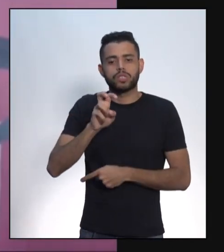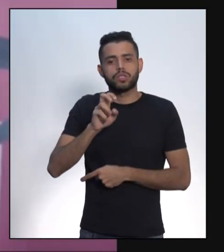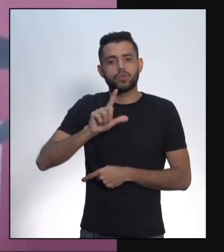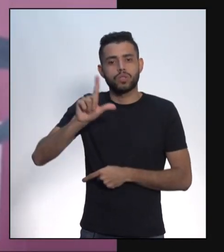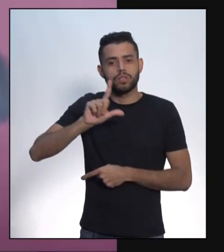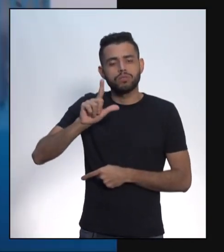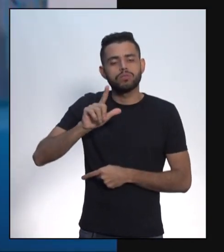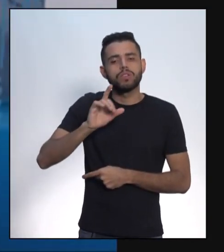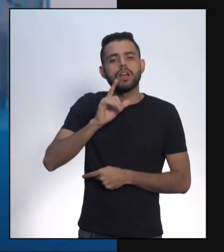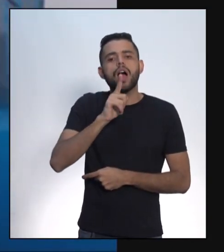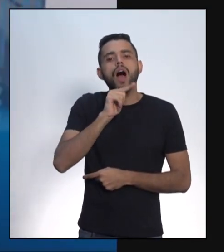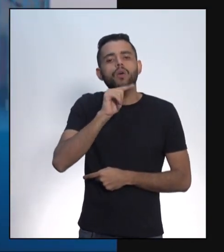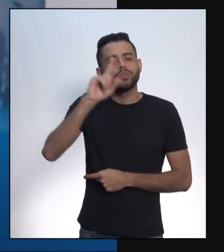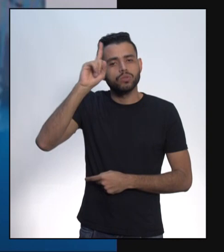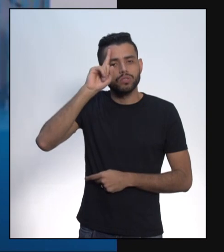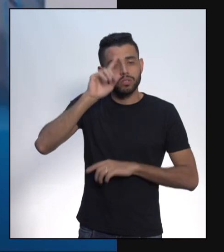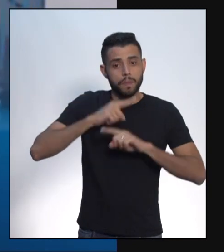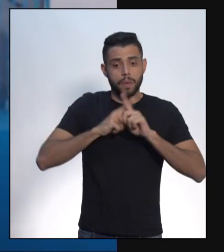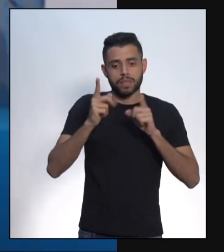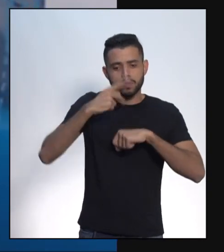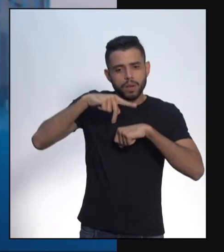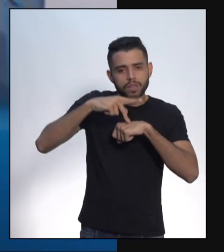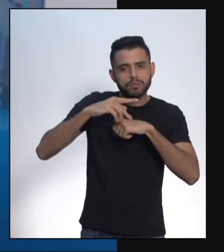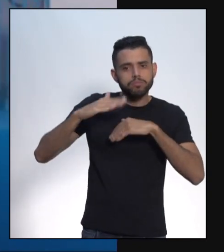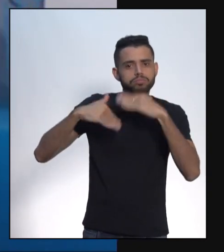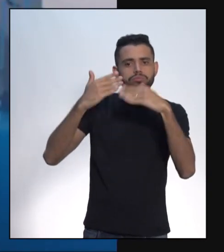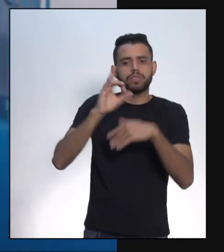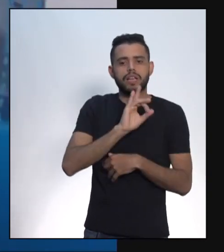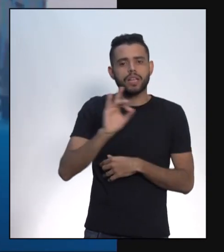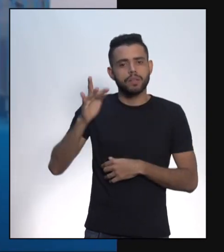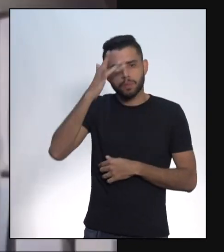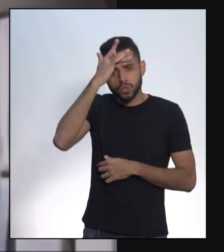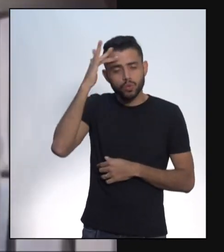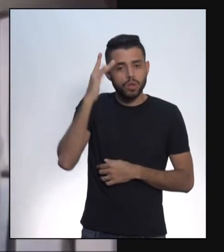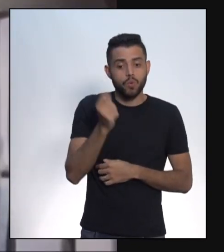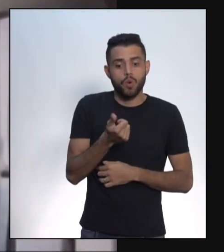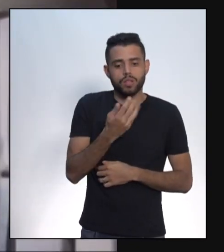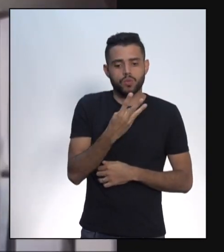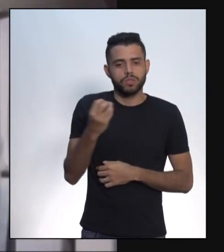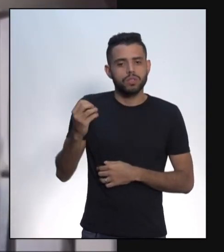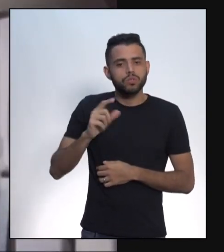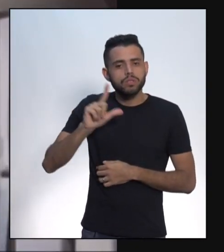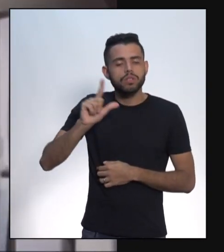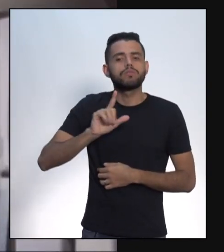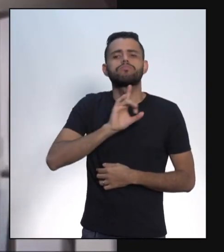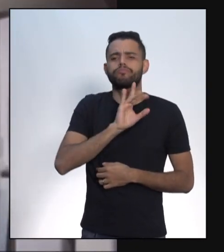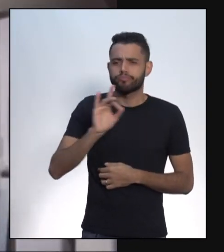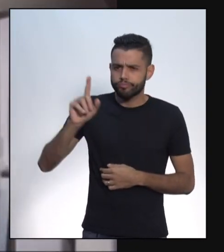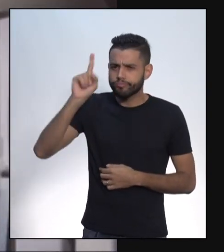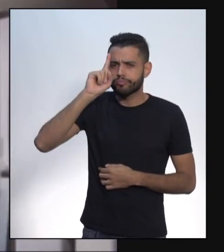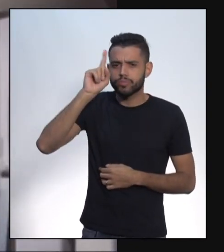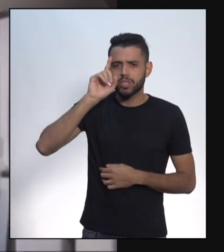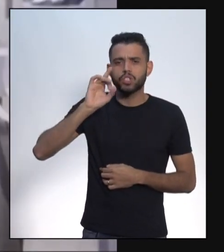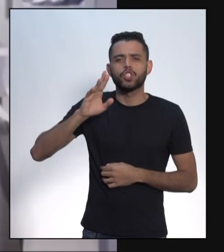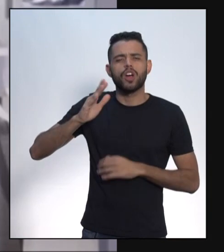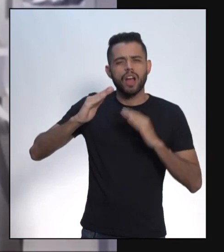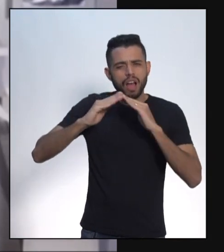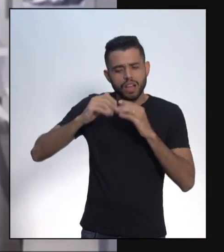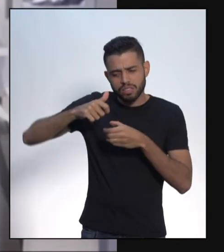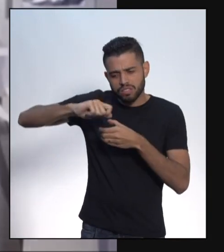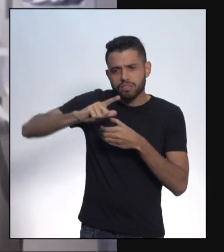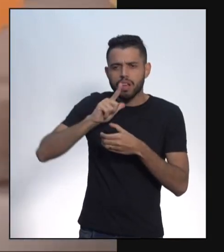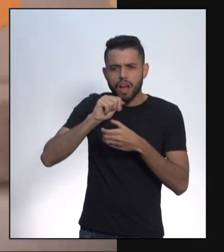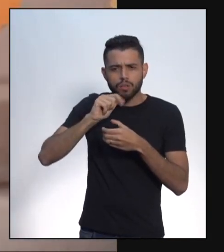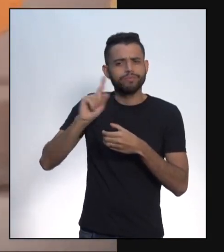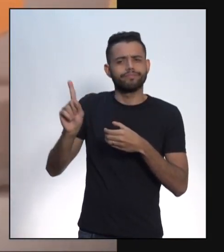nos países desenvolvidos, cada pessoa chega a consumir quase 400 litros por dia. E não é só na torneira de casa que se gasta água. Ela é